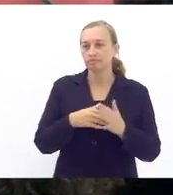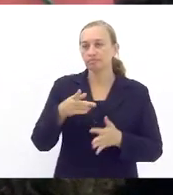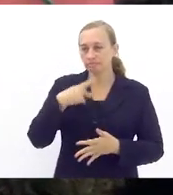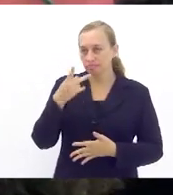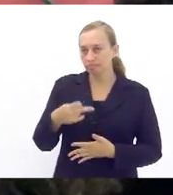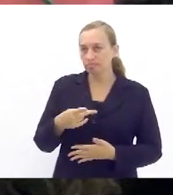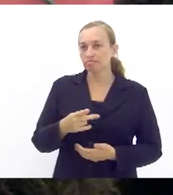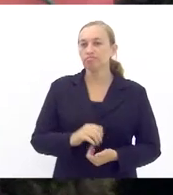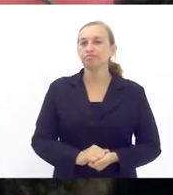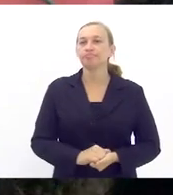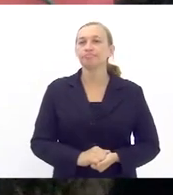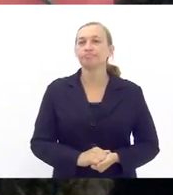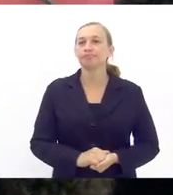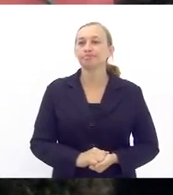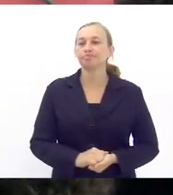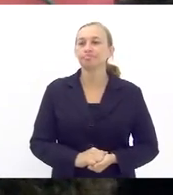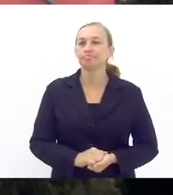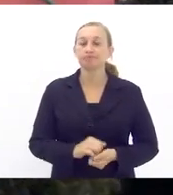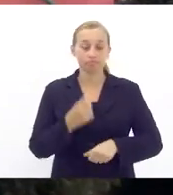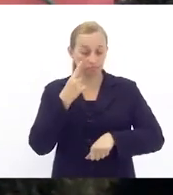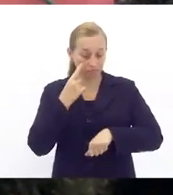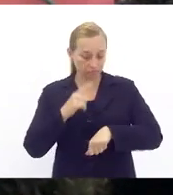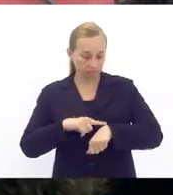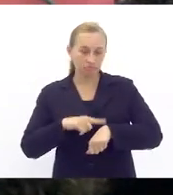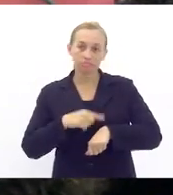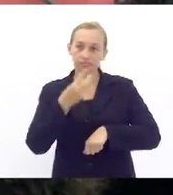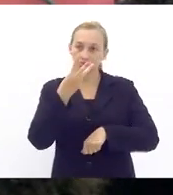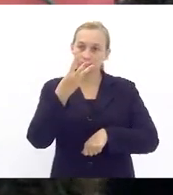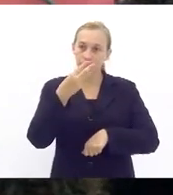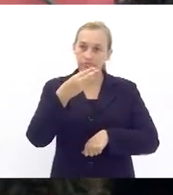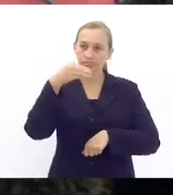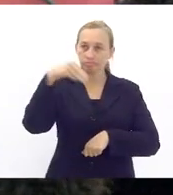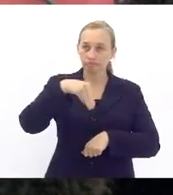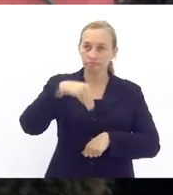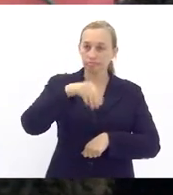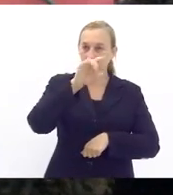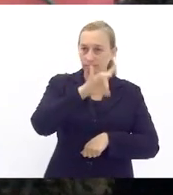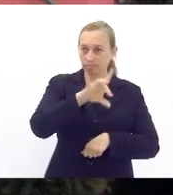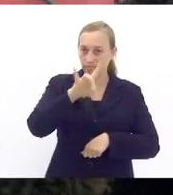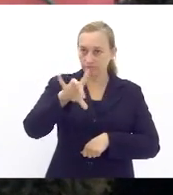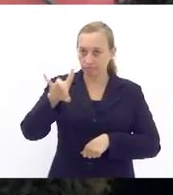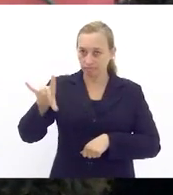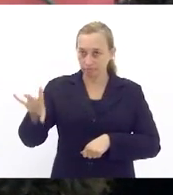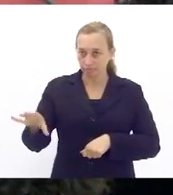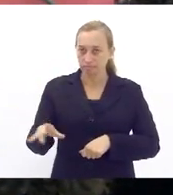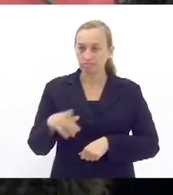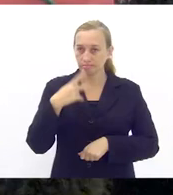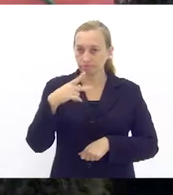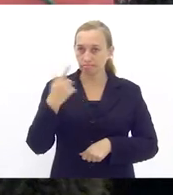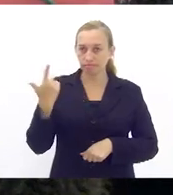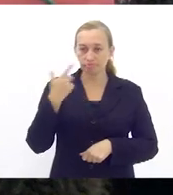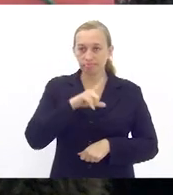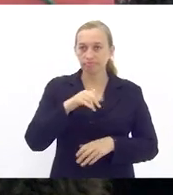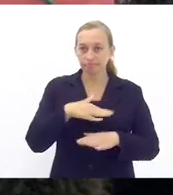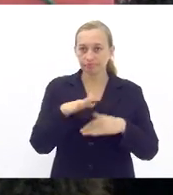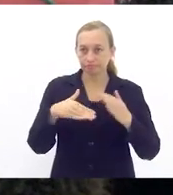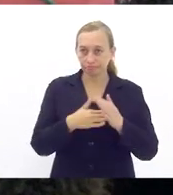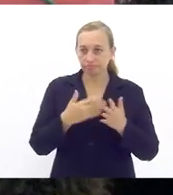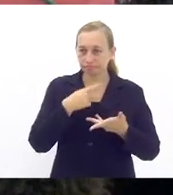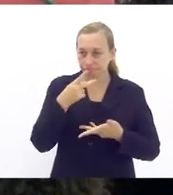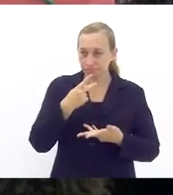é Vão marcar o tempo de três minutos para todo mundo conseguir falar para a gente conseguir abrir para todo mundo